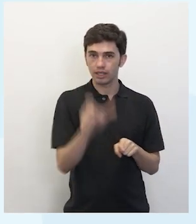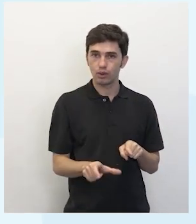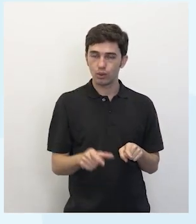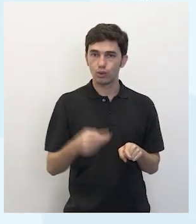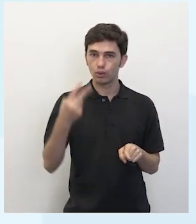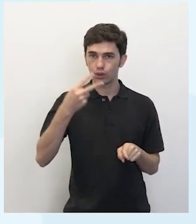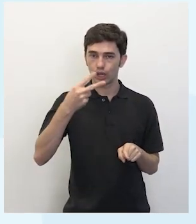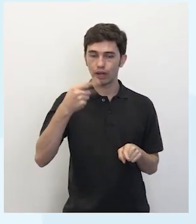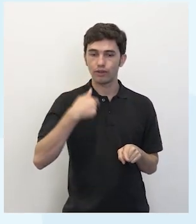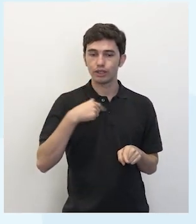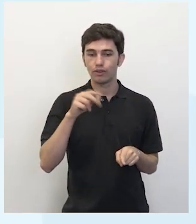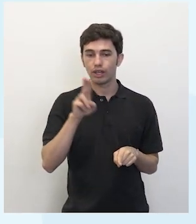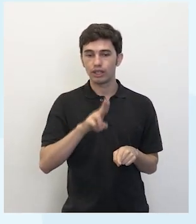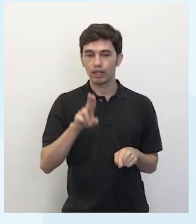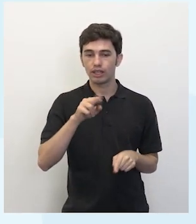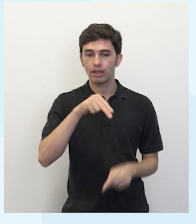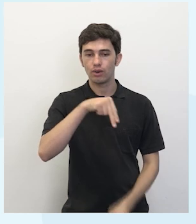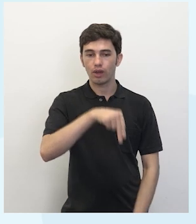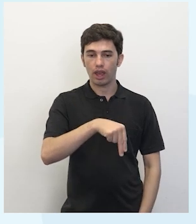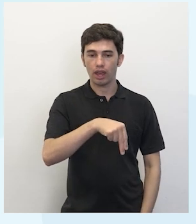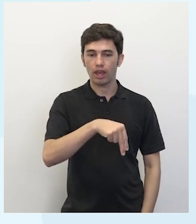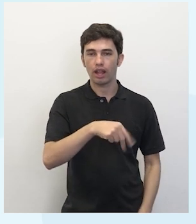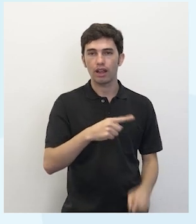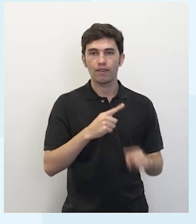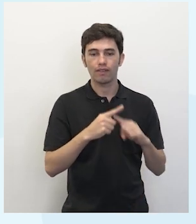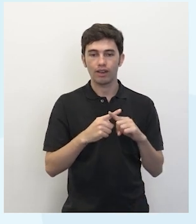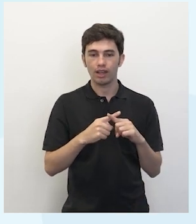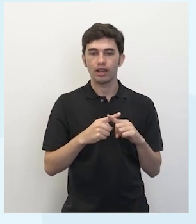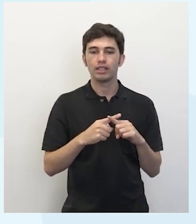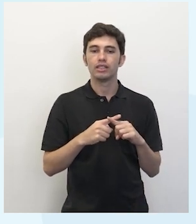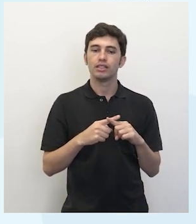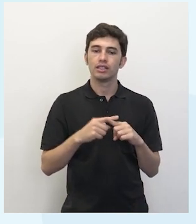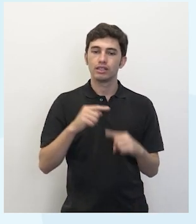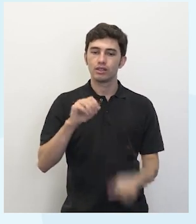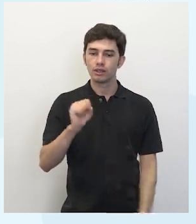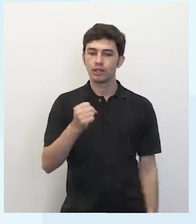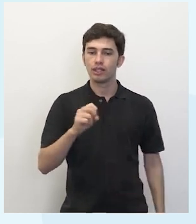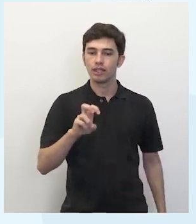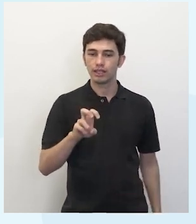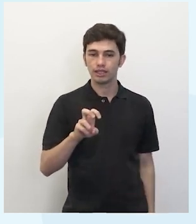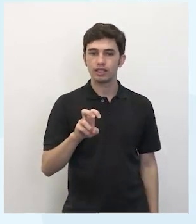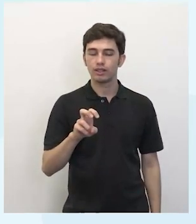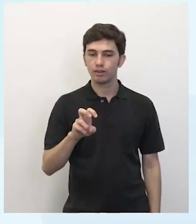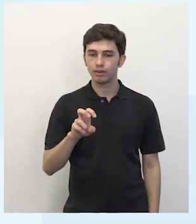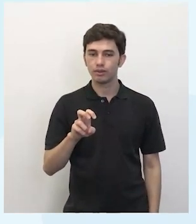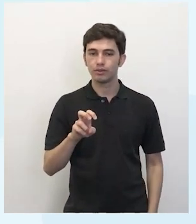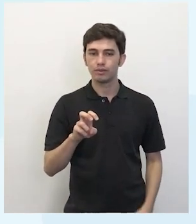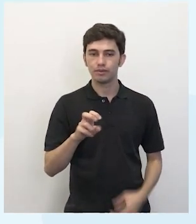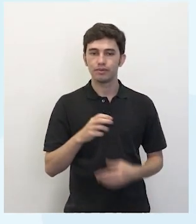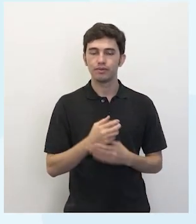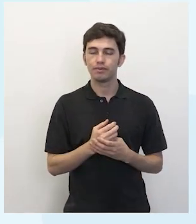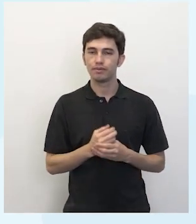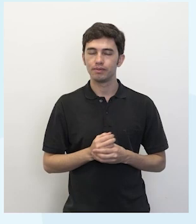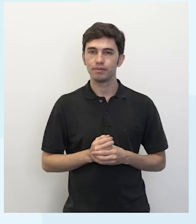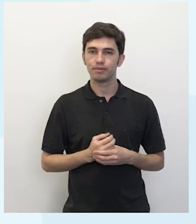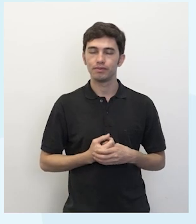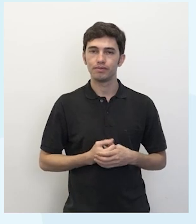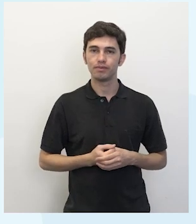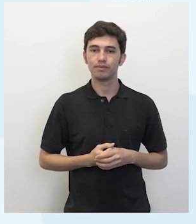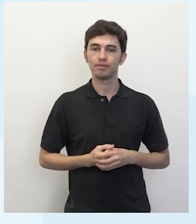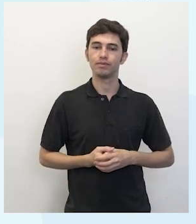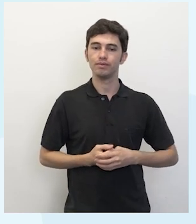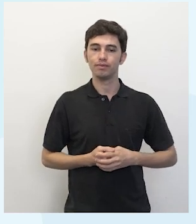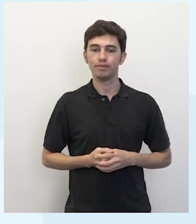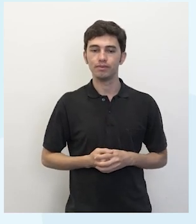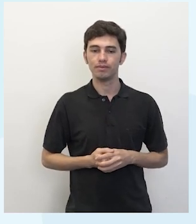quantidade de farinha vezes 85, ainda o xzinho, né, antigo, mas a gente ainda utiliza ele, é muito